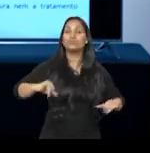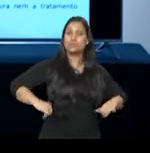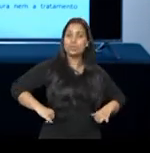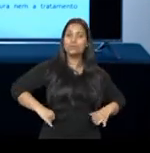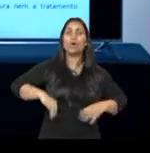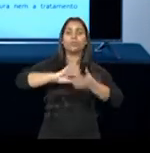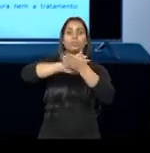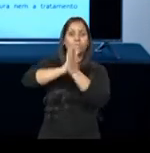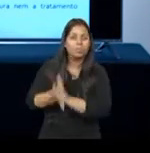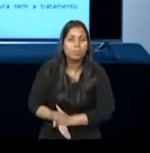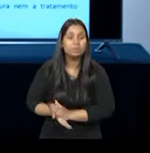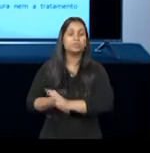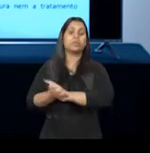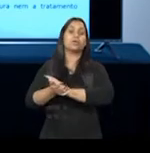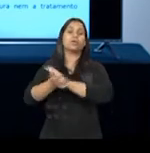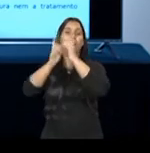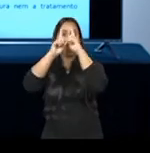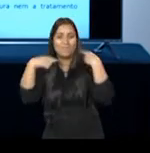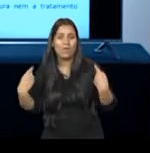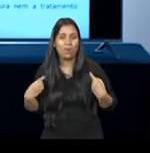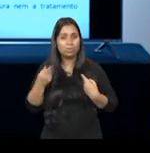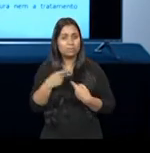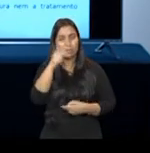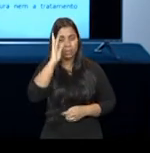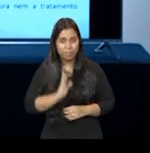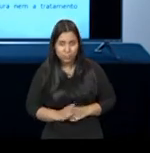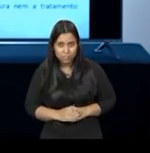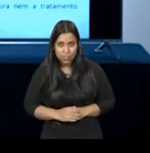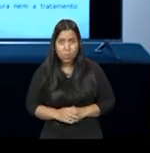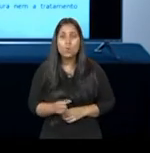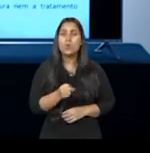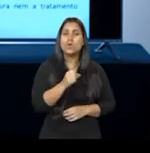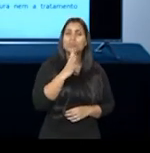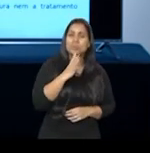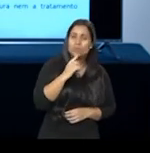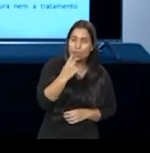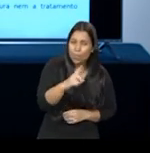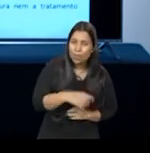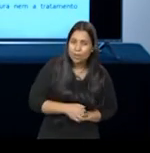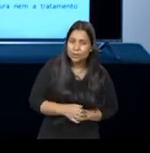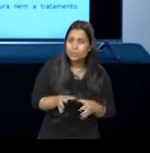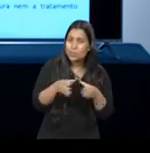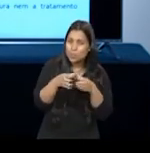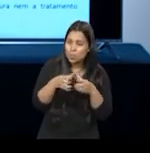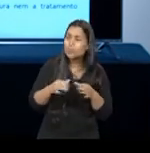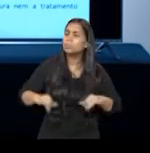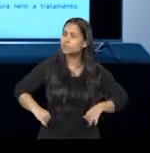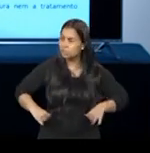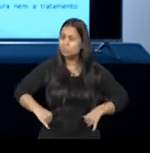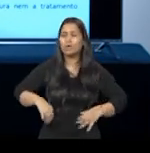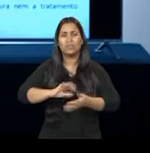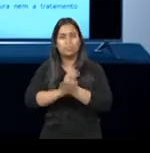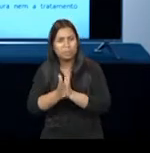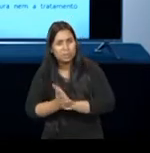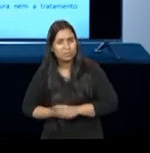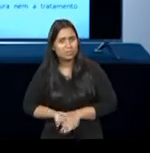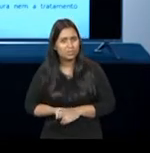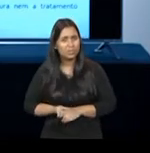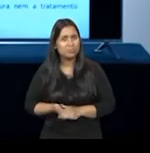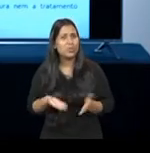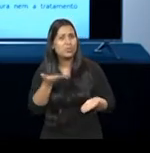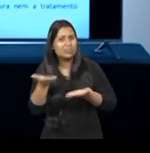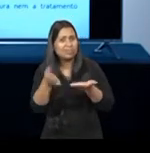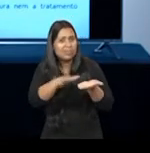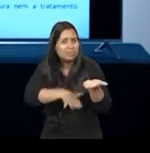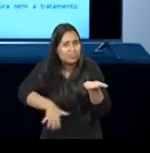sofrem preconceitos e violência no Brasil. Você conhece algum outro grupo, pessoal, do seu convívio que sofrem preconceitos ou são